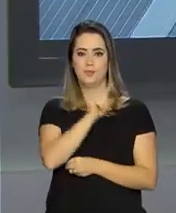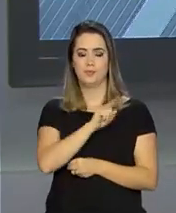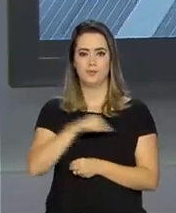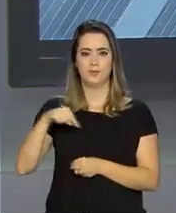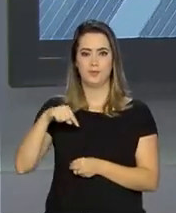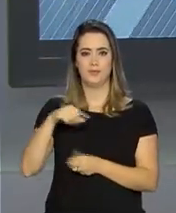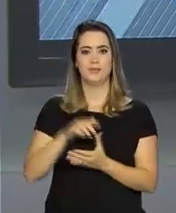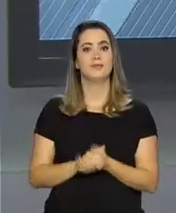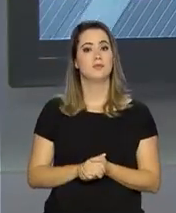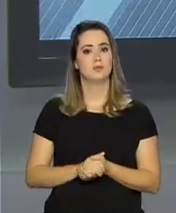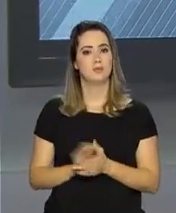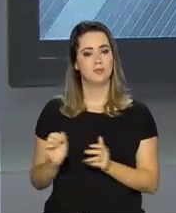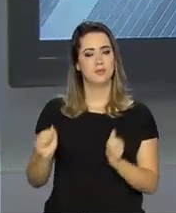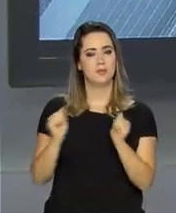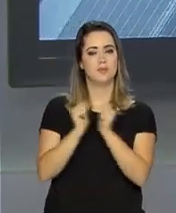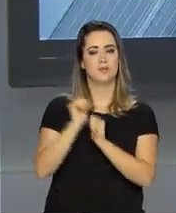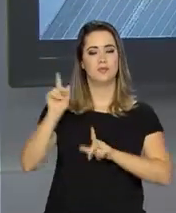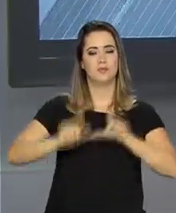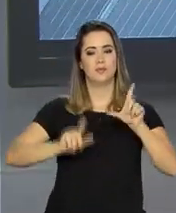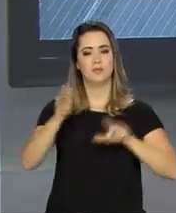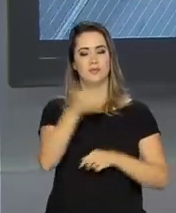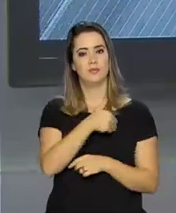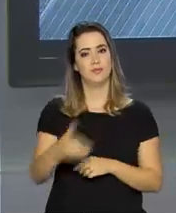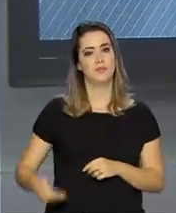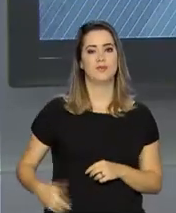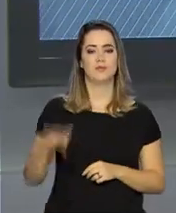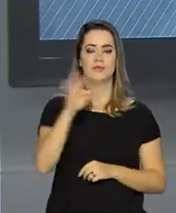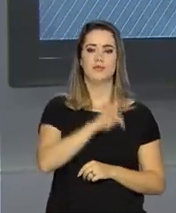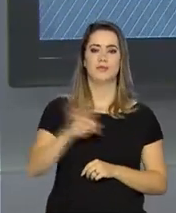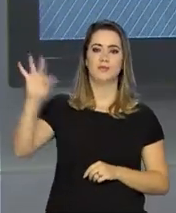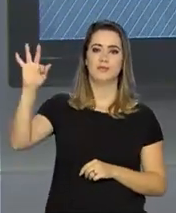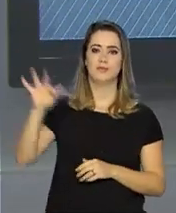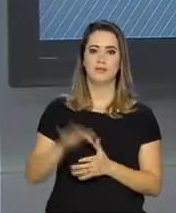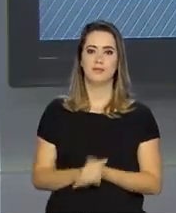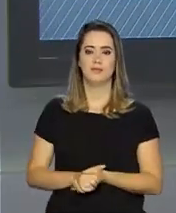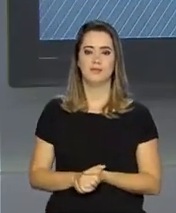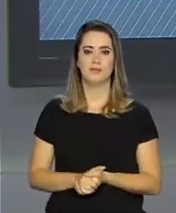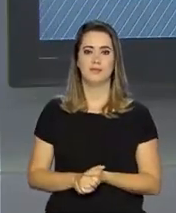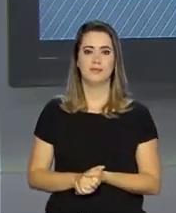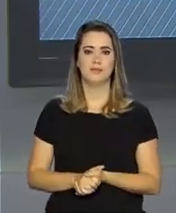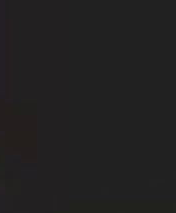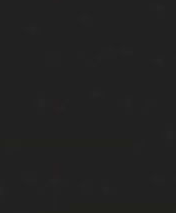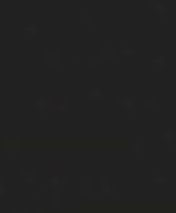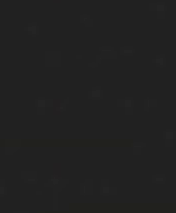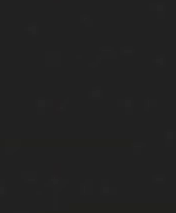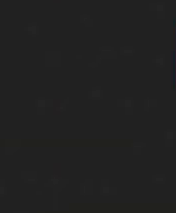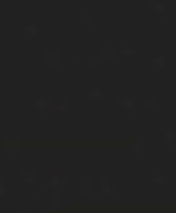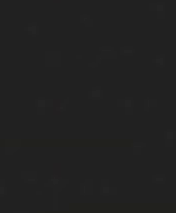NBR na internet. Continue com a gente, NBR, a TV do Governo Federal.